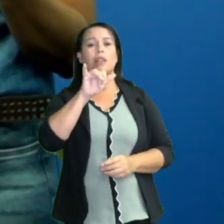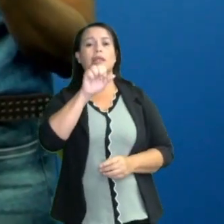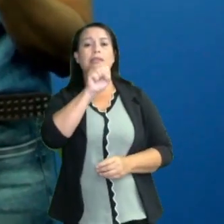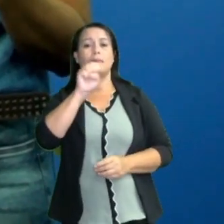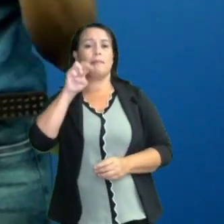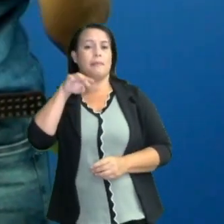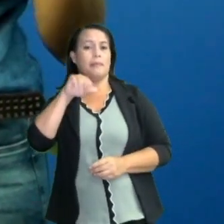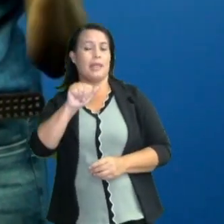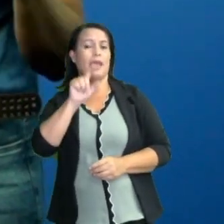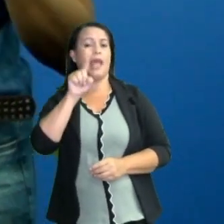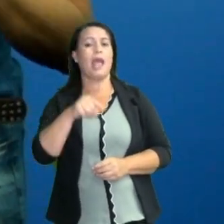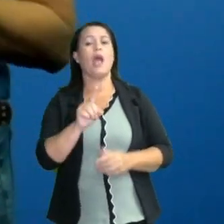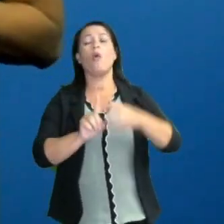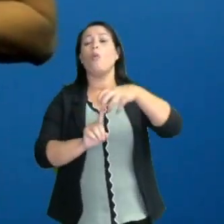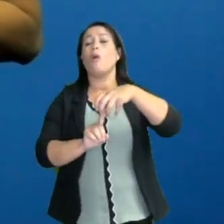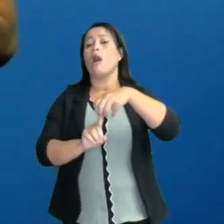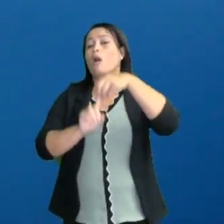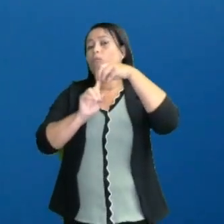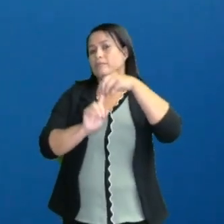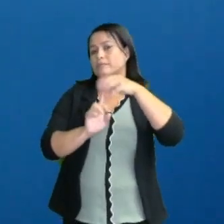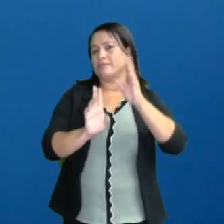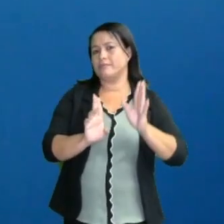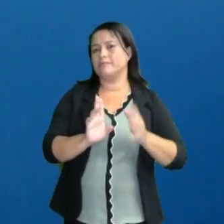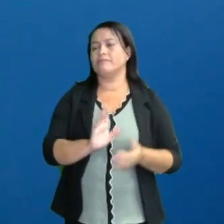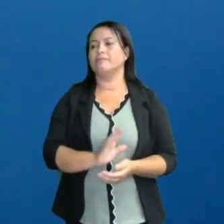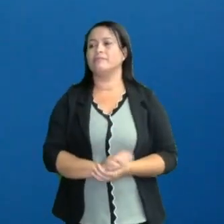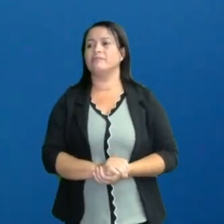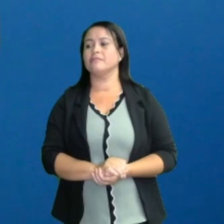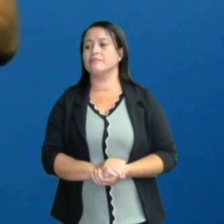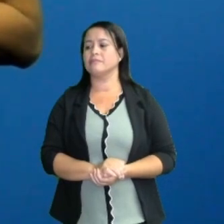única palavra com sentidos diferentes.